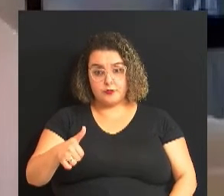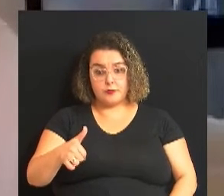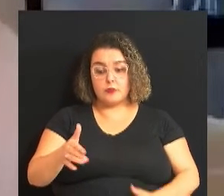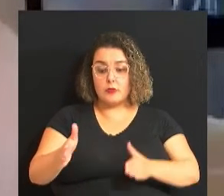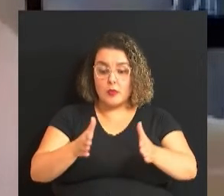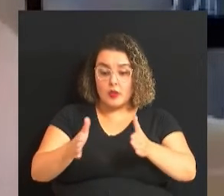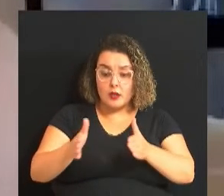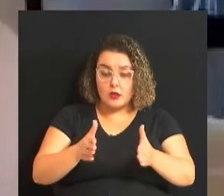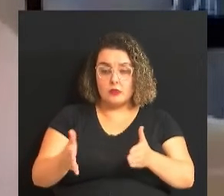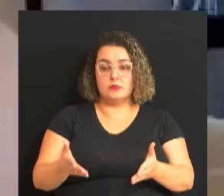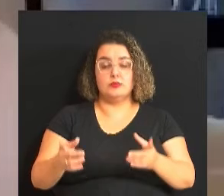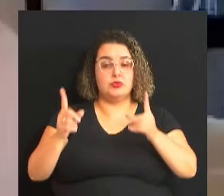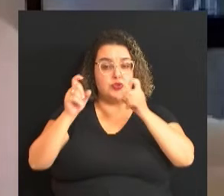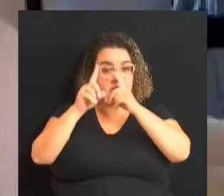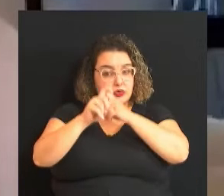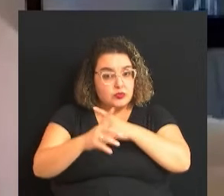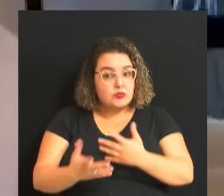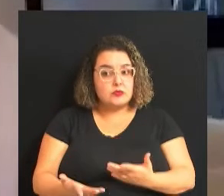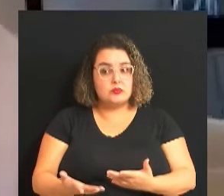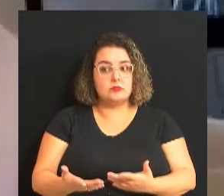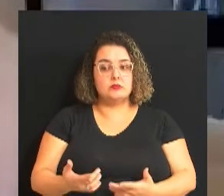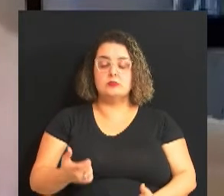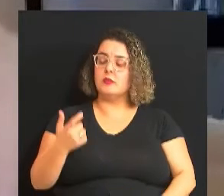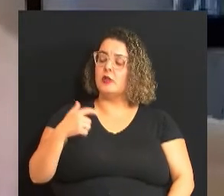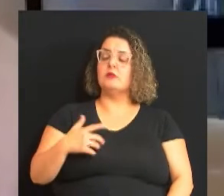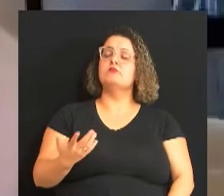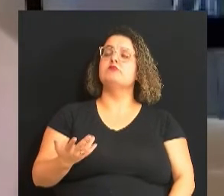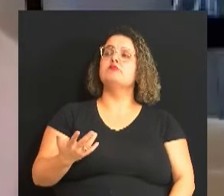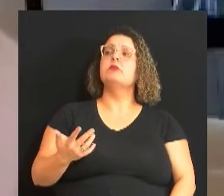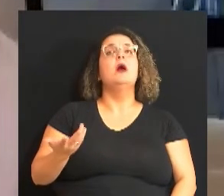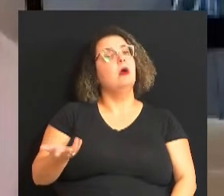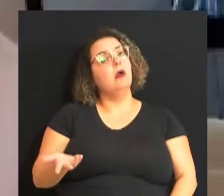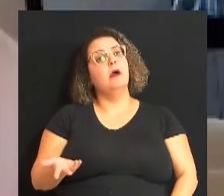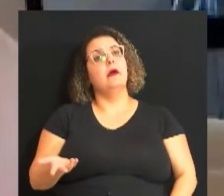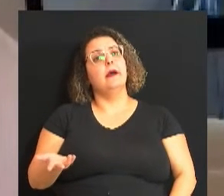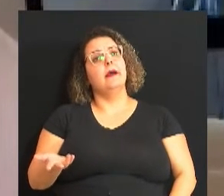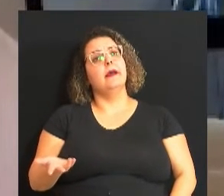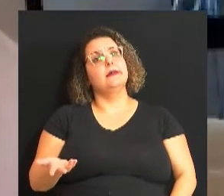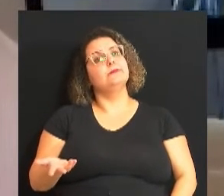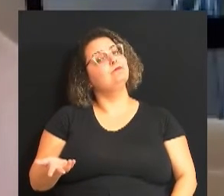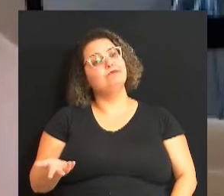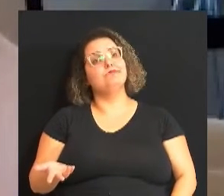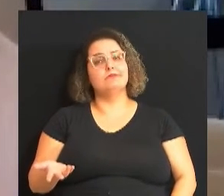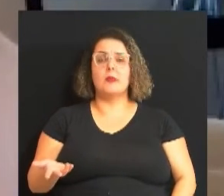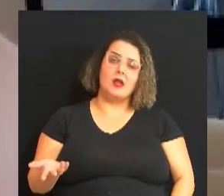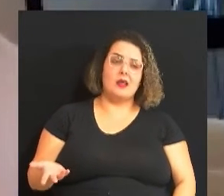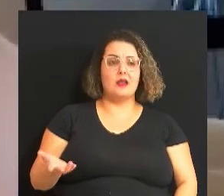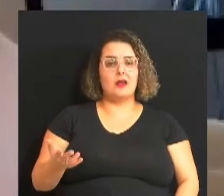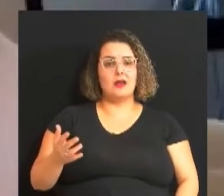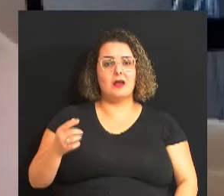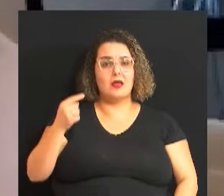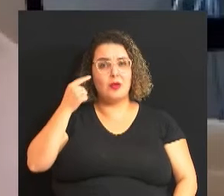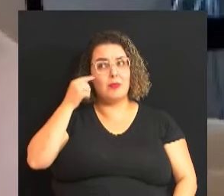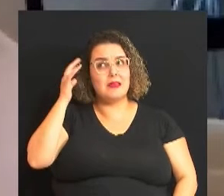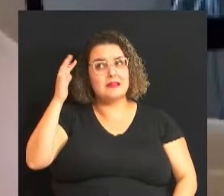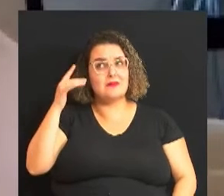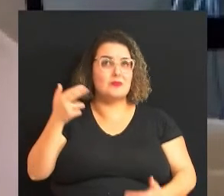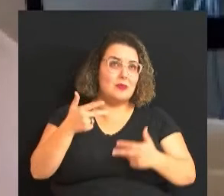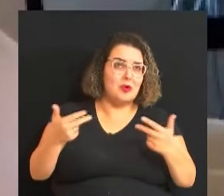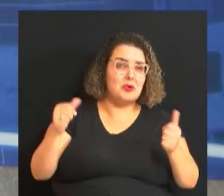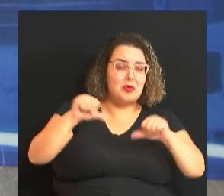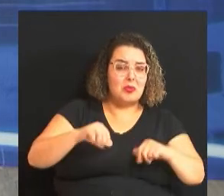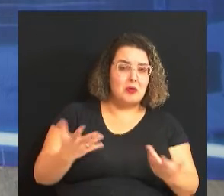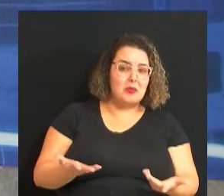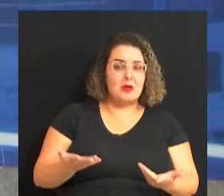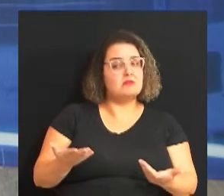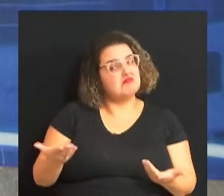processo difícil, a pessoa fala, puxa, doutor, até que a coisa não foi tão ruim quanto eu imaginava. E, doutor, esse